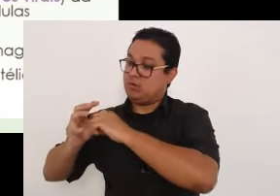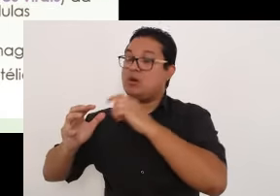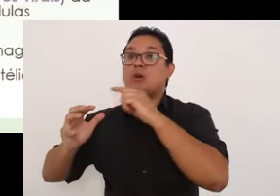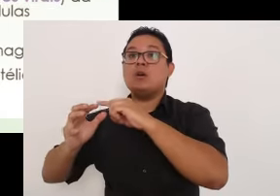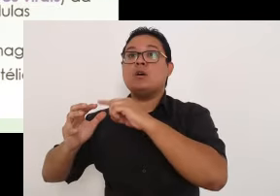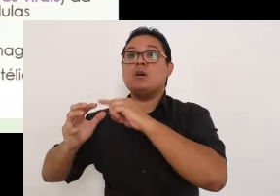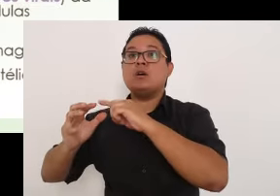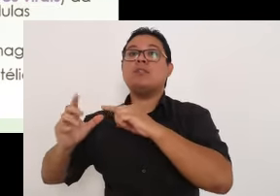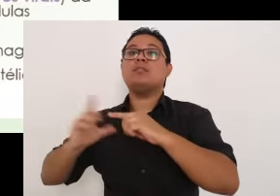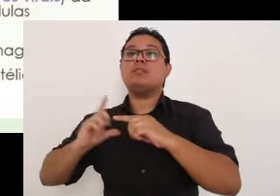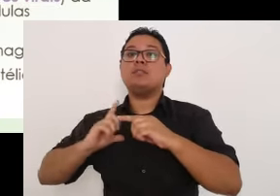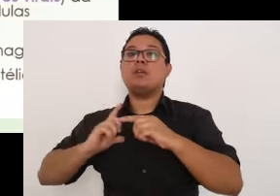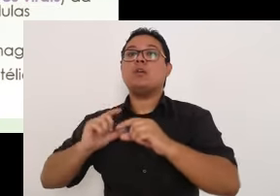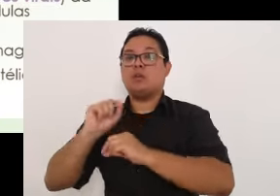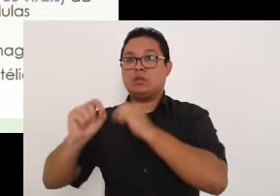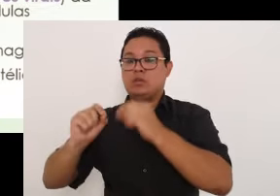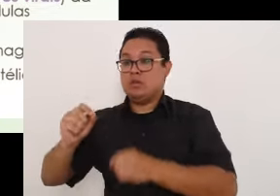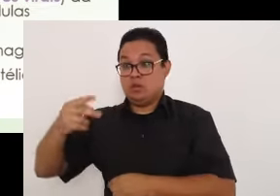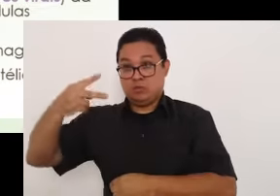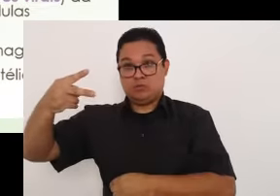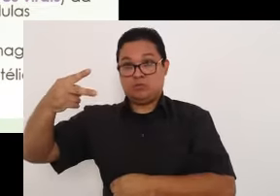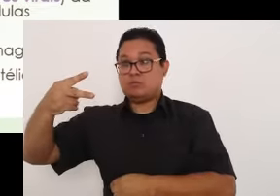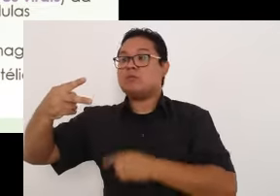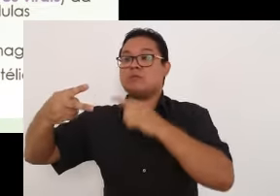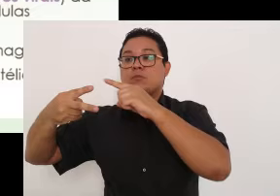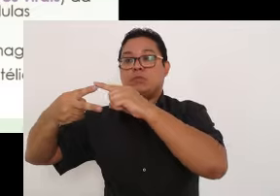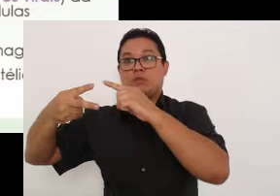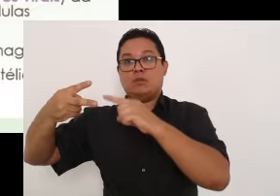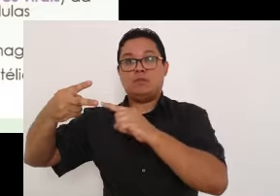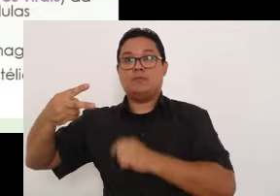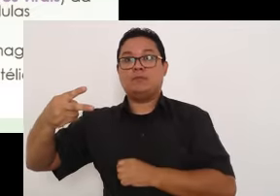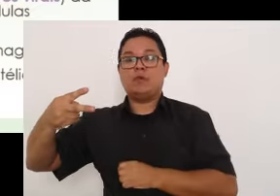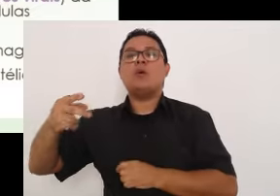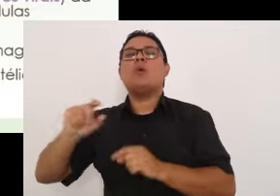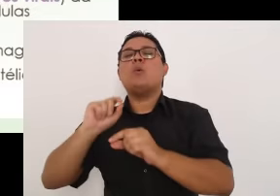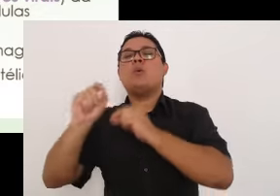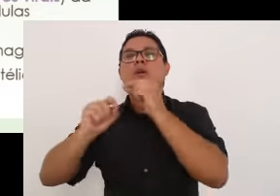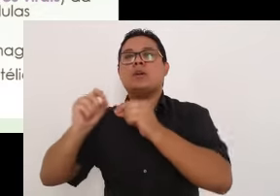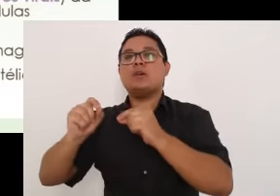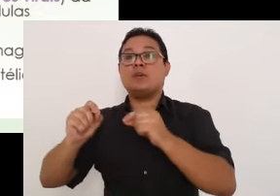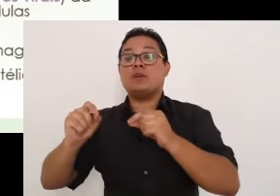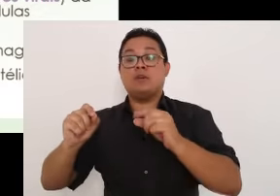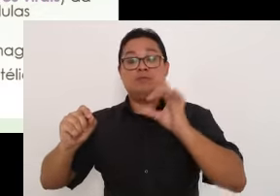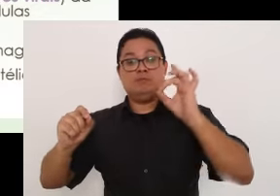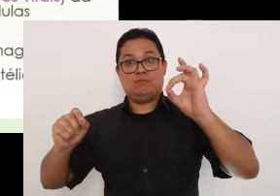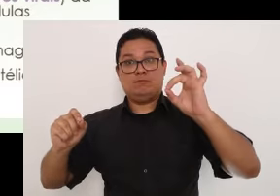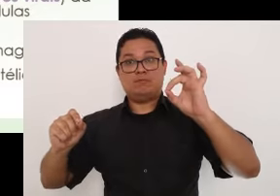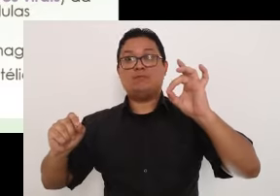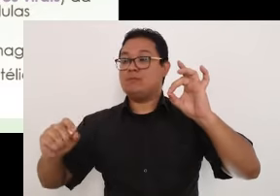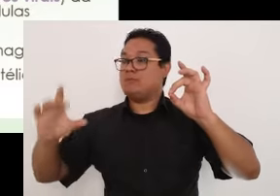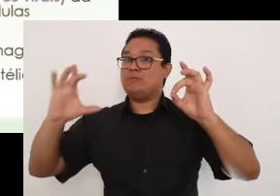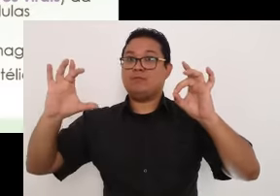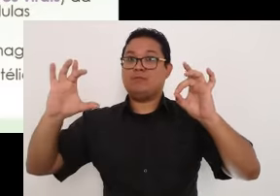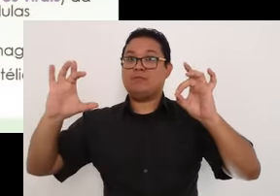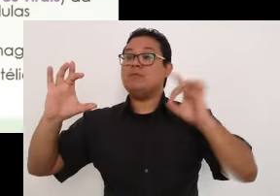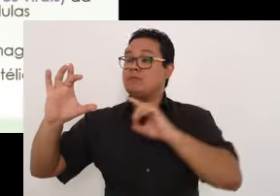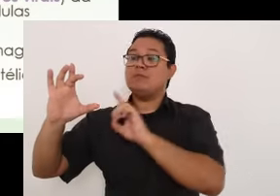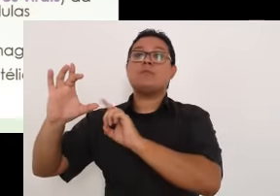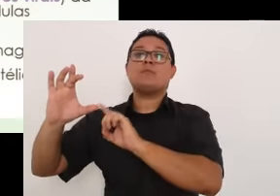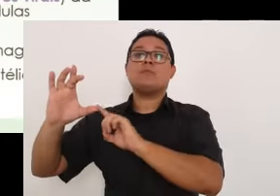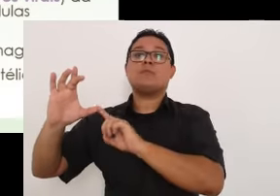têm esses receptores, tá? E tem duas coisas interessantes. Você tem